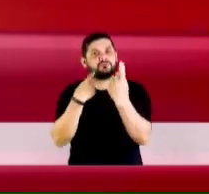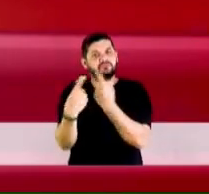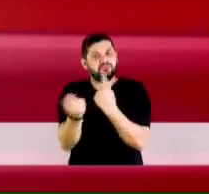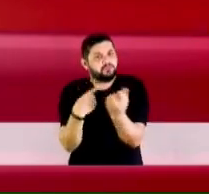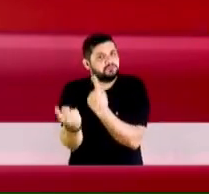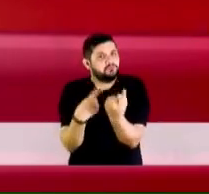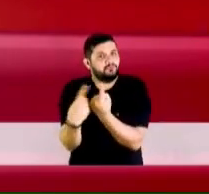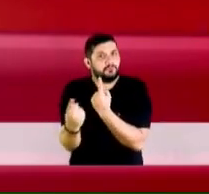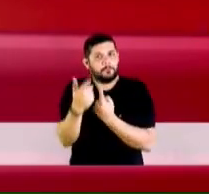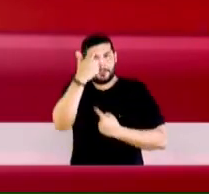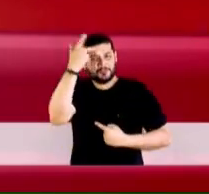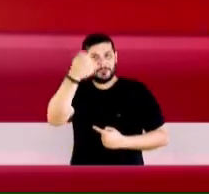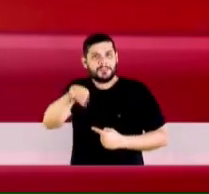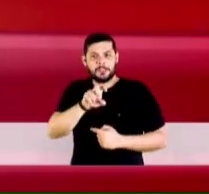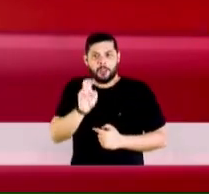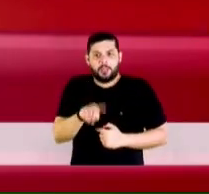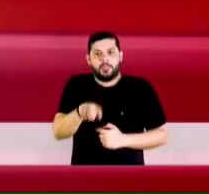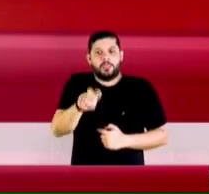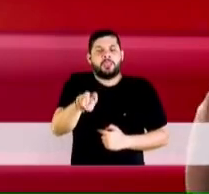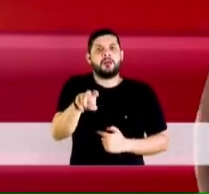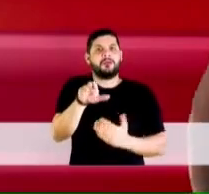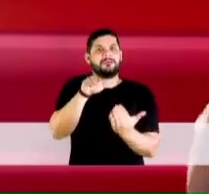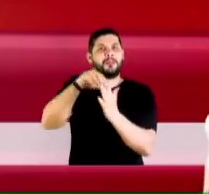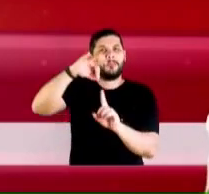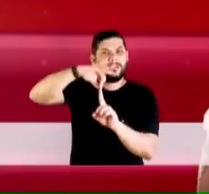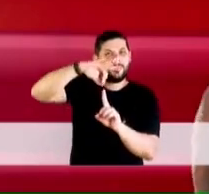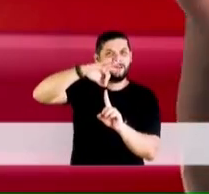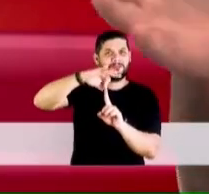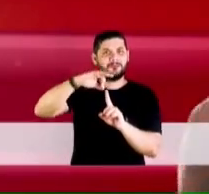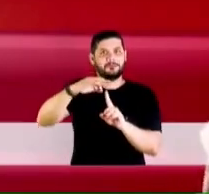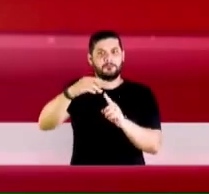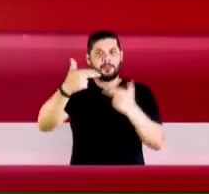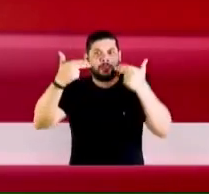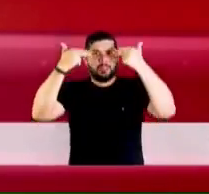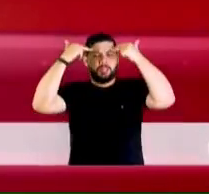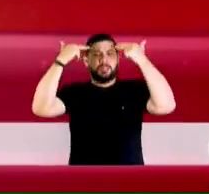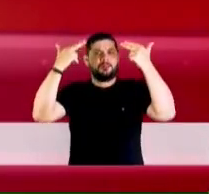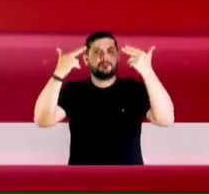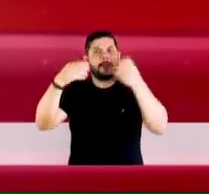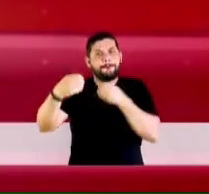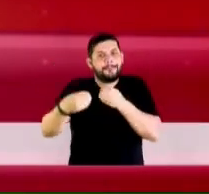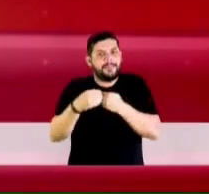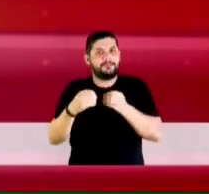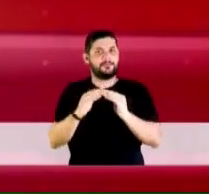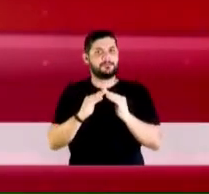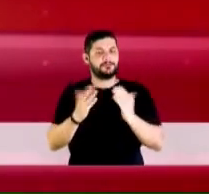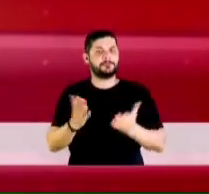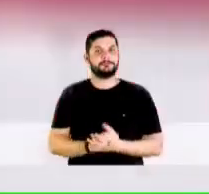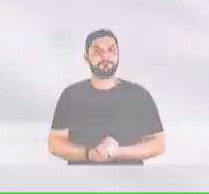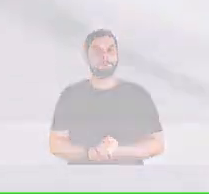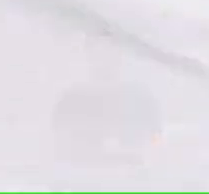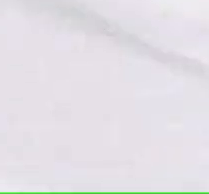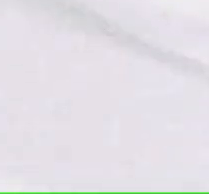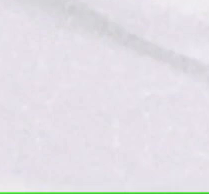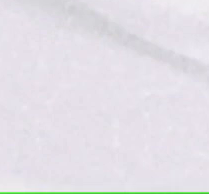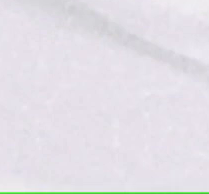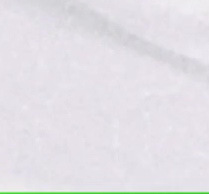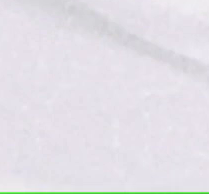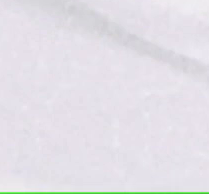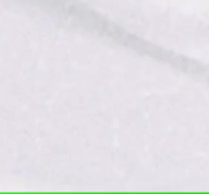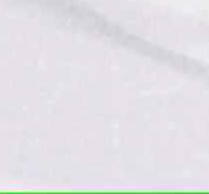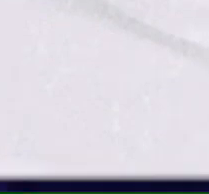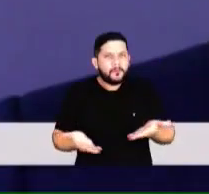e redesenhar o transporte público em Caucaia para que as pessoas não andem 2-3 quilômetros até uma parada do ônibus, ficando vulnerável demais aos